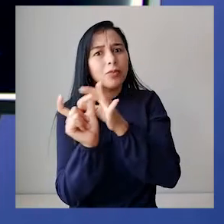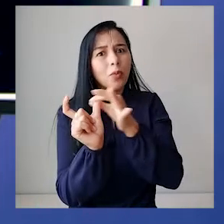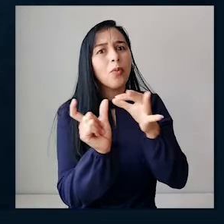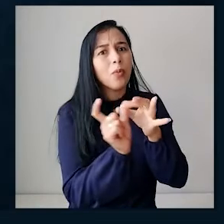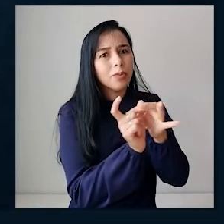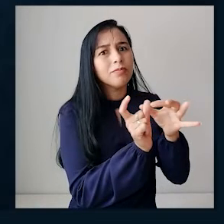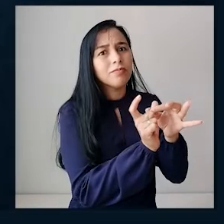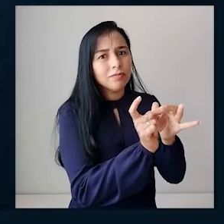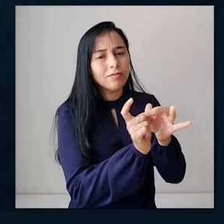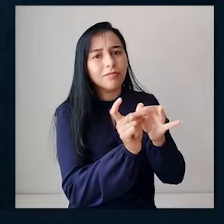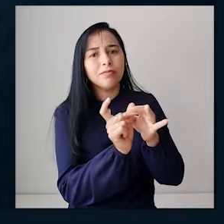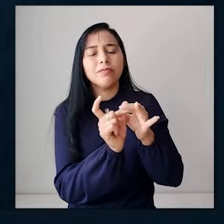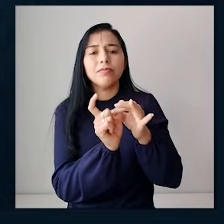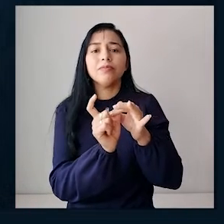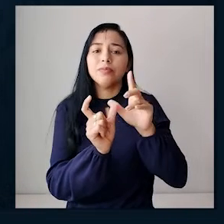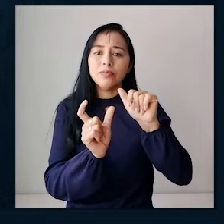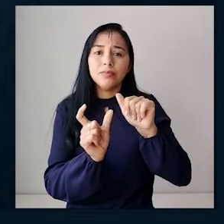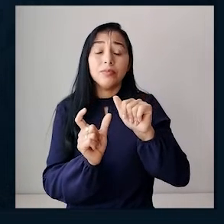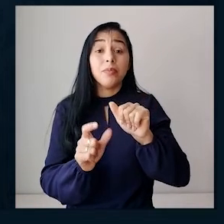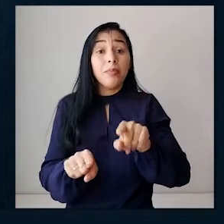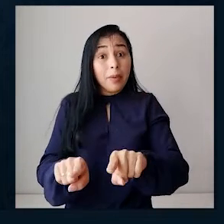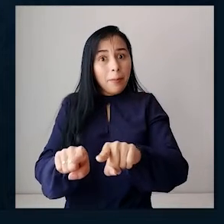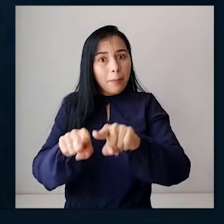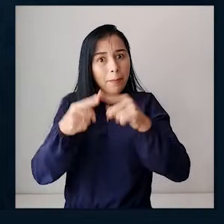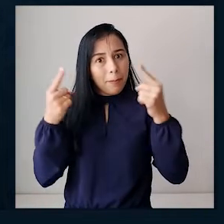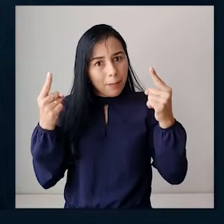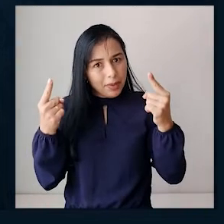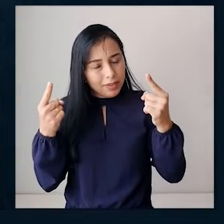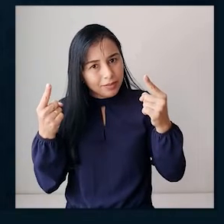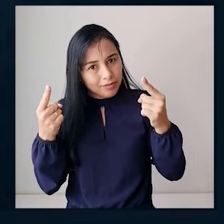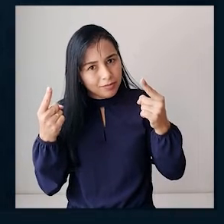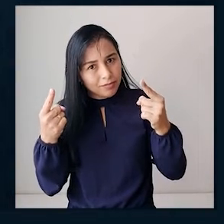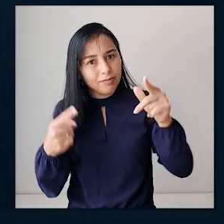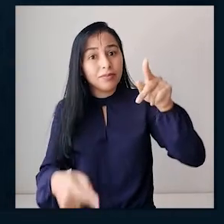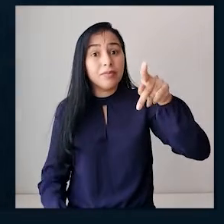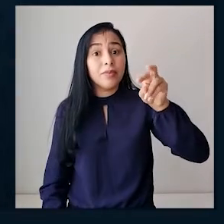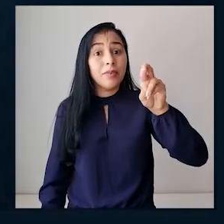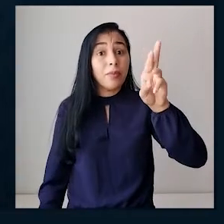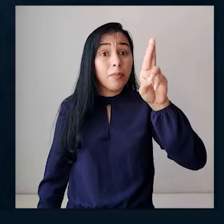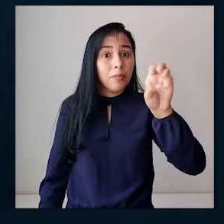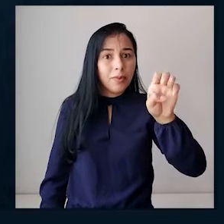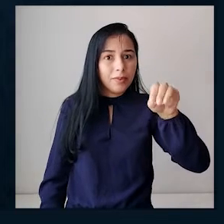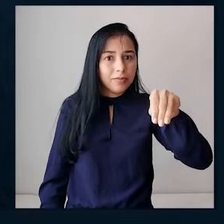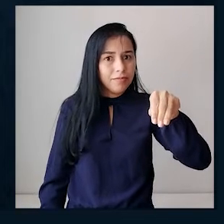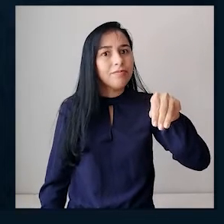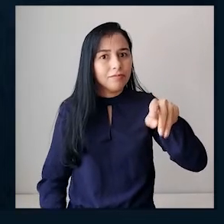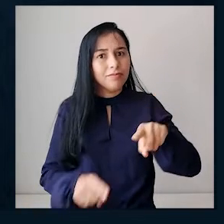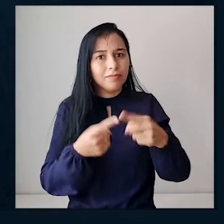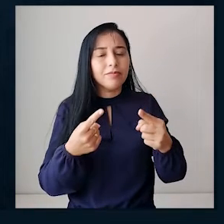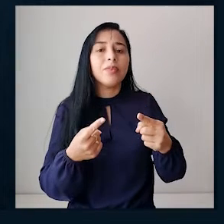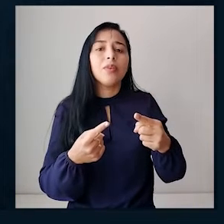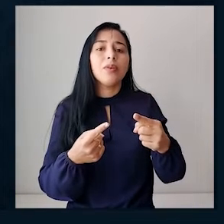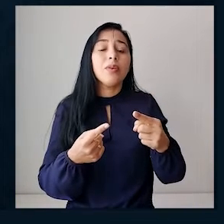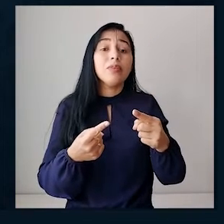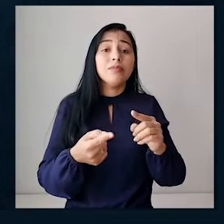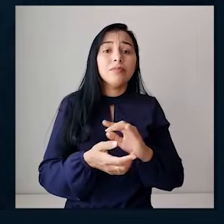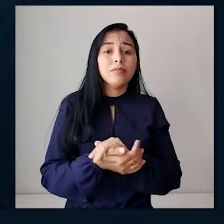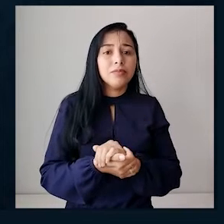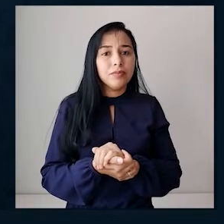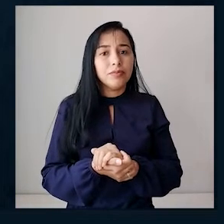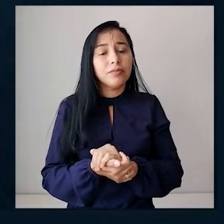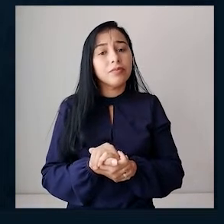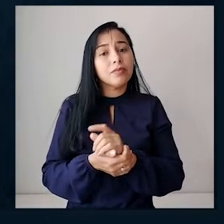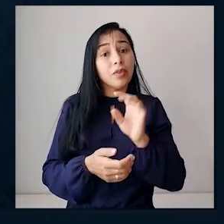adversativas? São elas mas, porém, contudo, todavia,